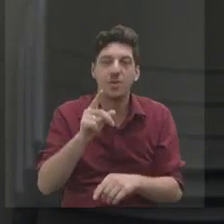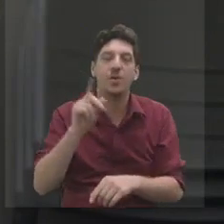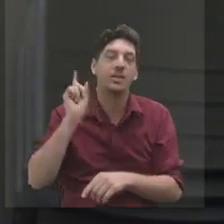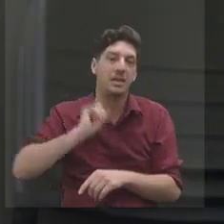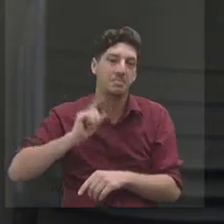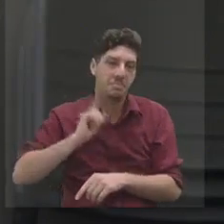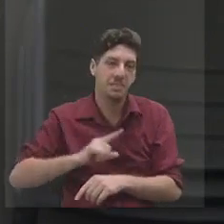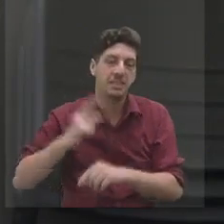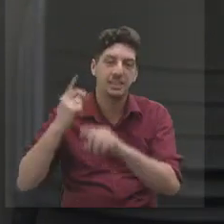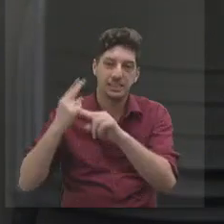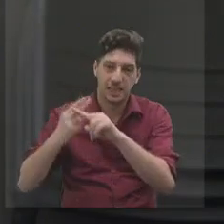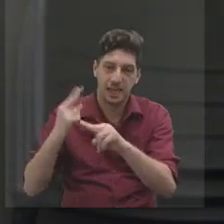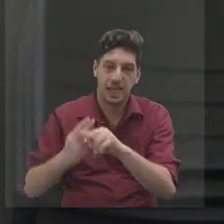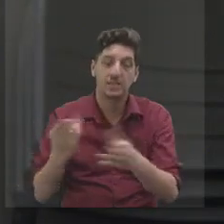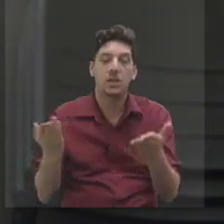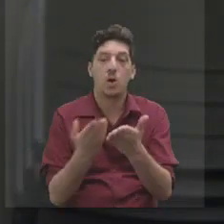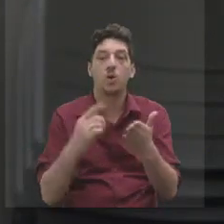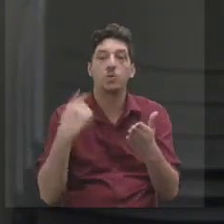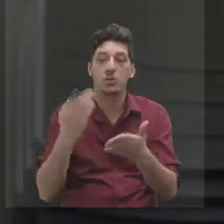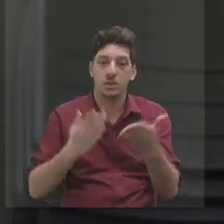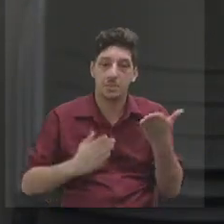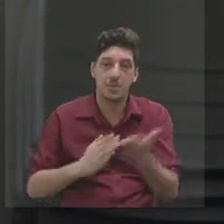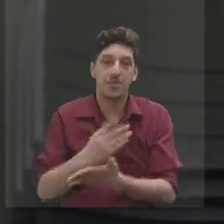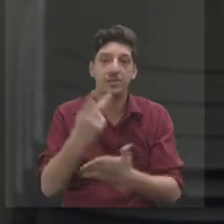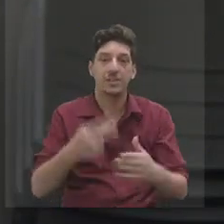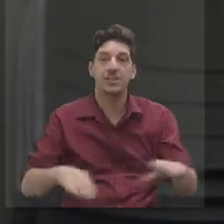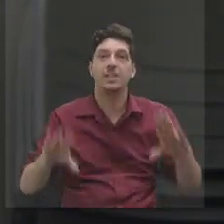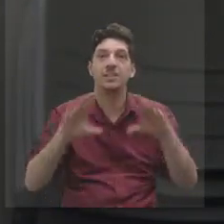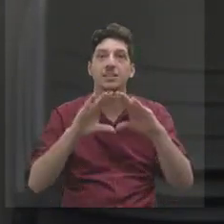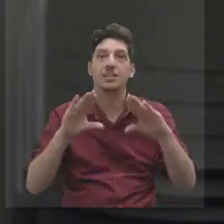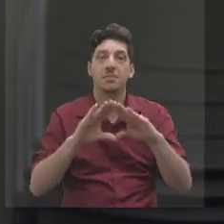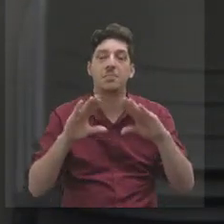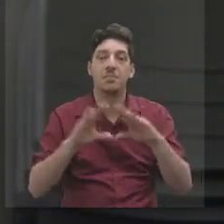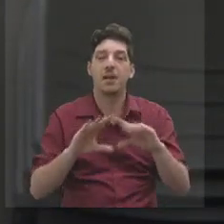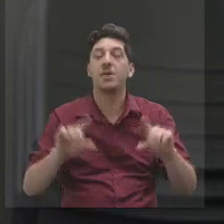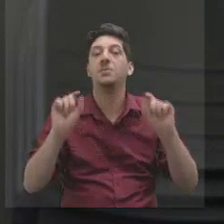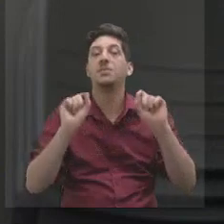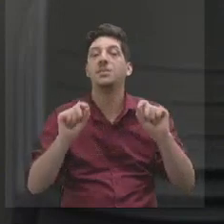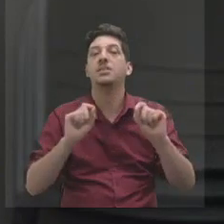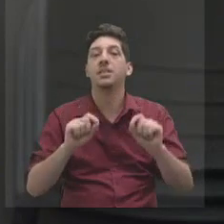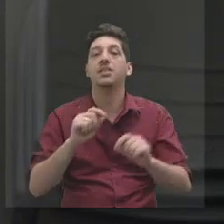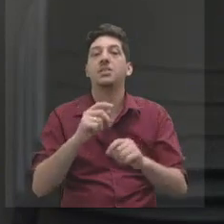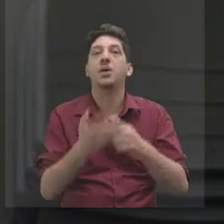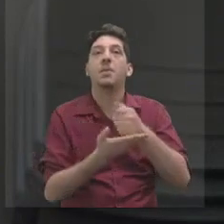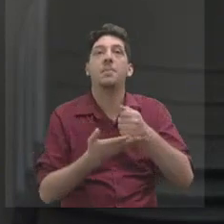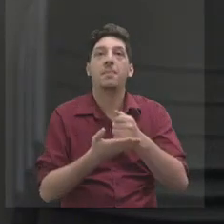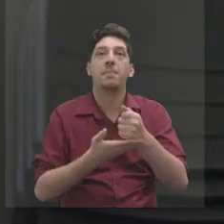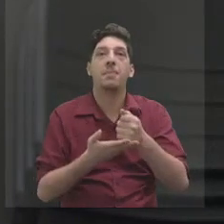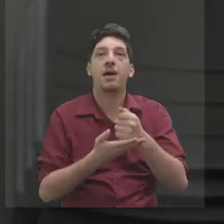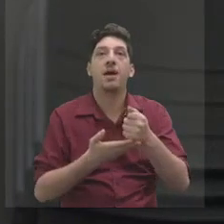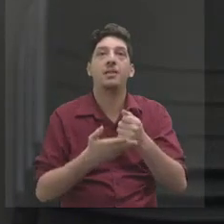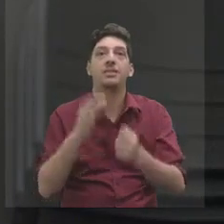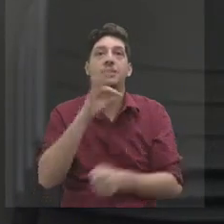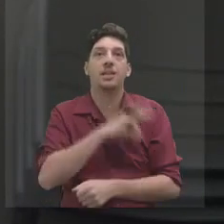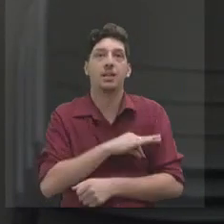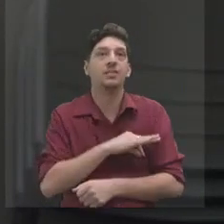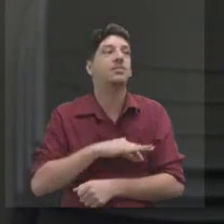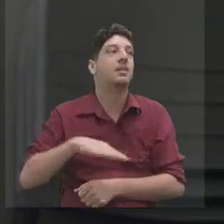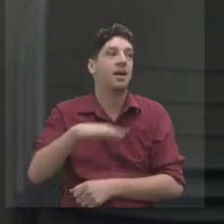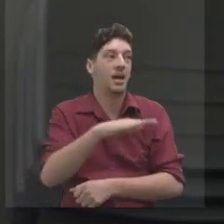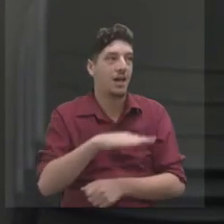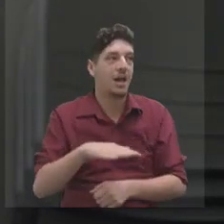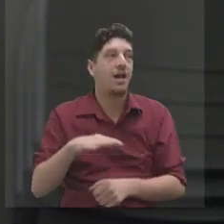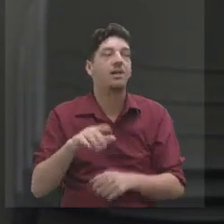hoje nós aprovamos aqui nessa casa é o piso salarial para os servidores da educação